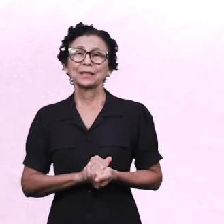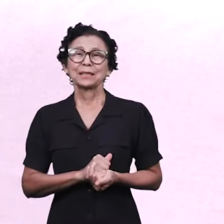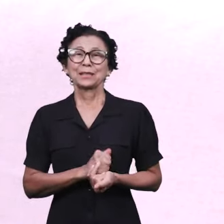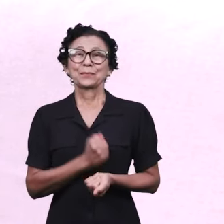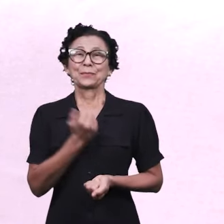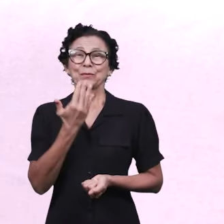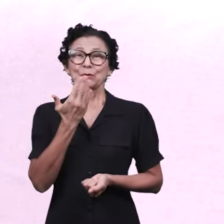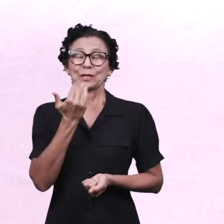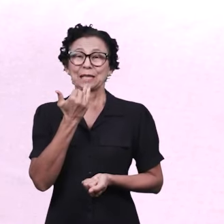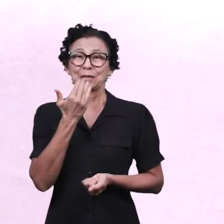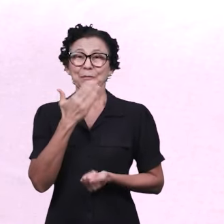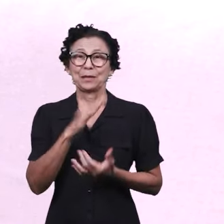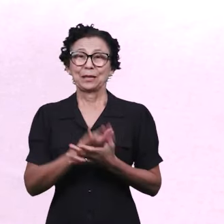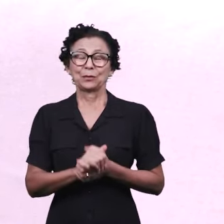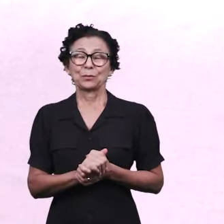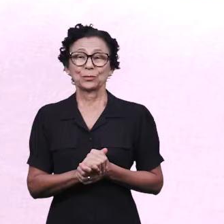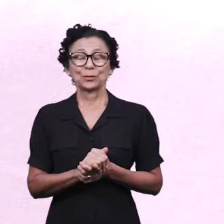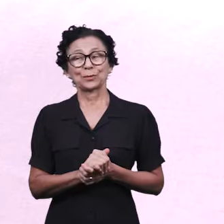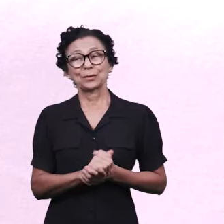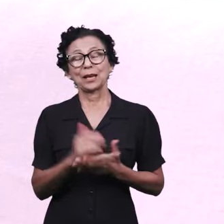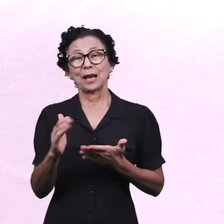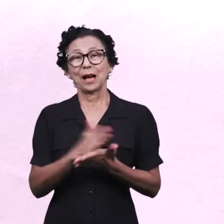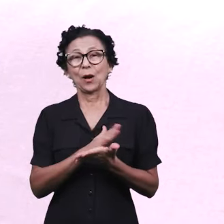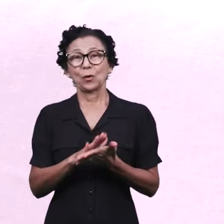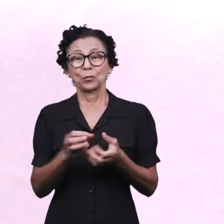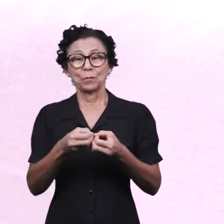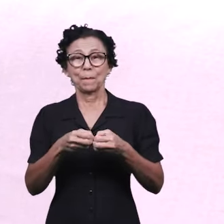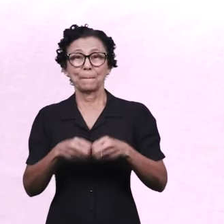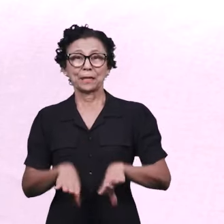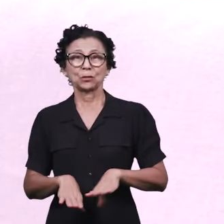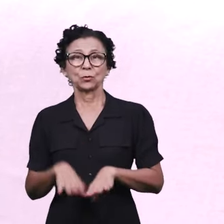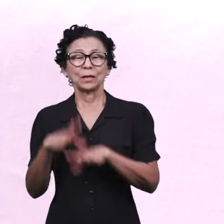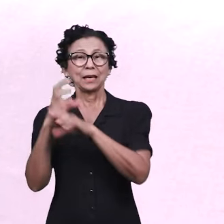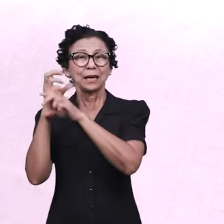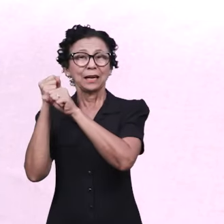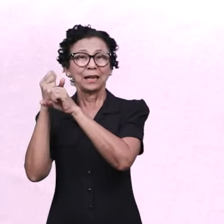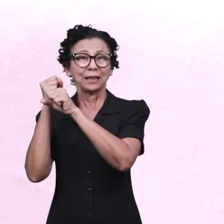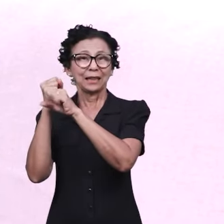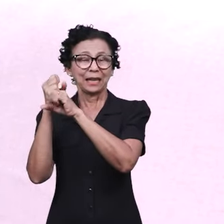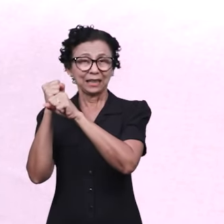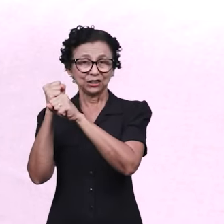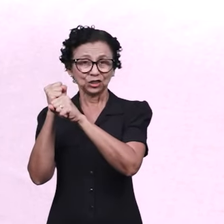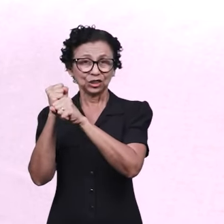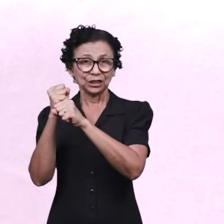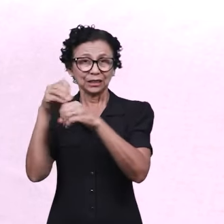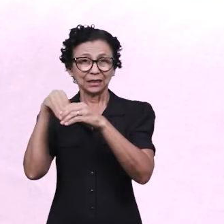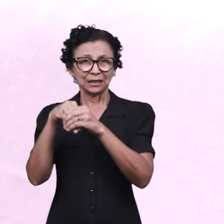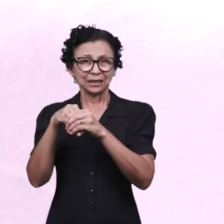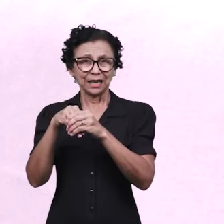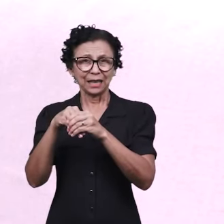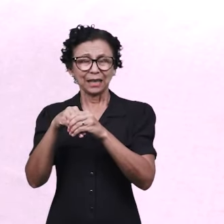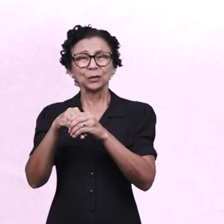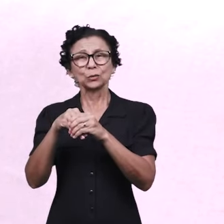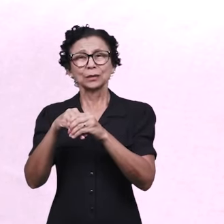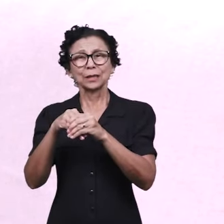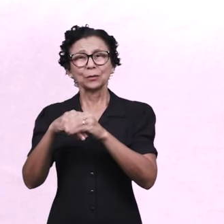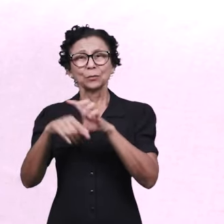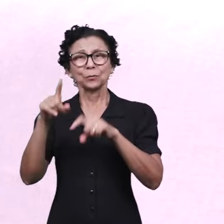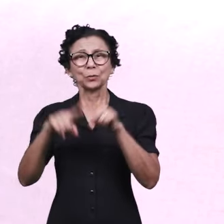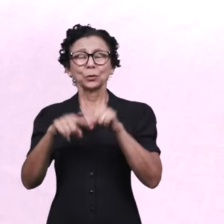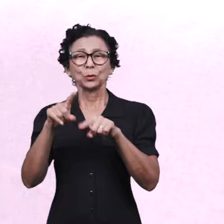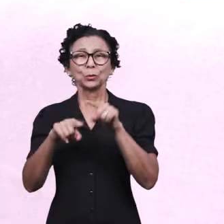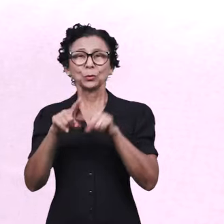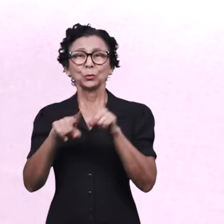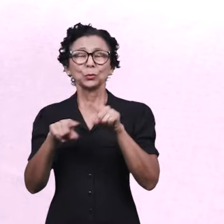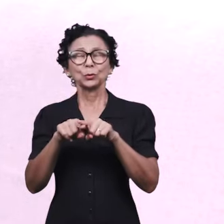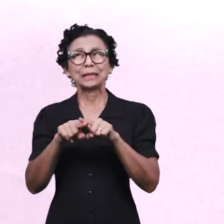o lipedema Então hoje sabe--se que o leite a caseína presente no leite ela é alta inflamatória